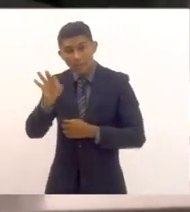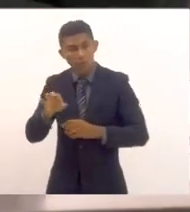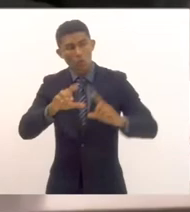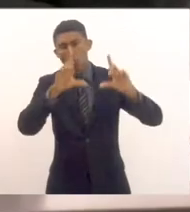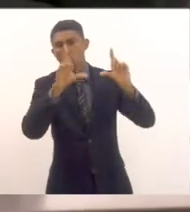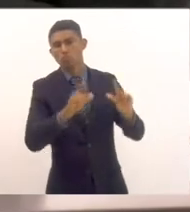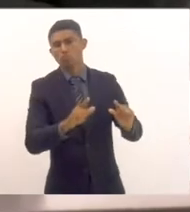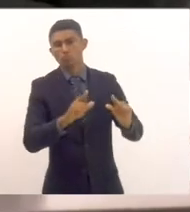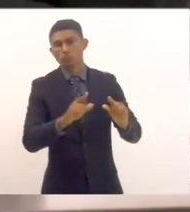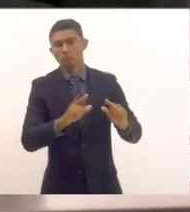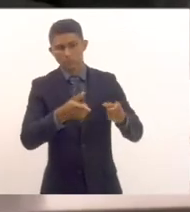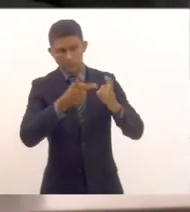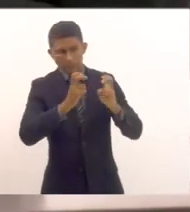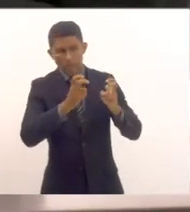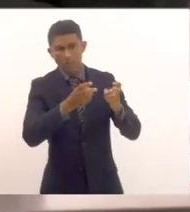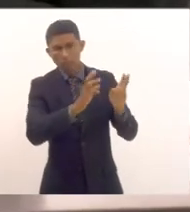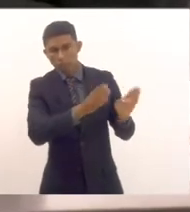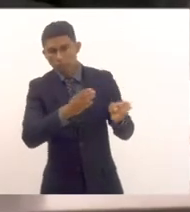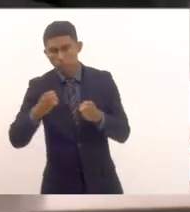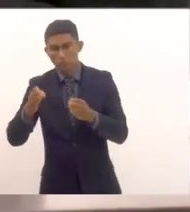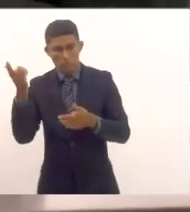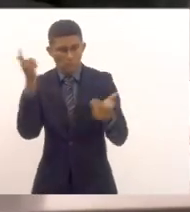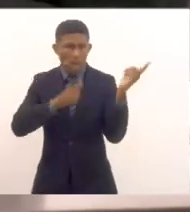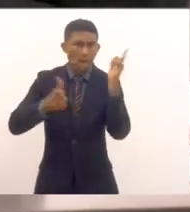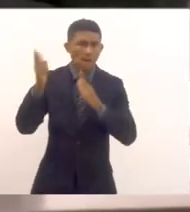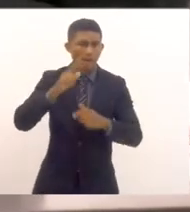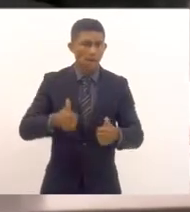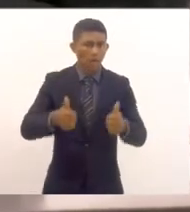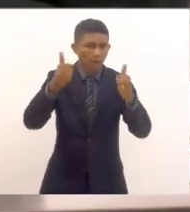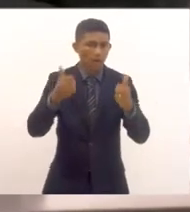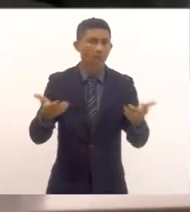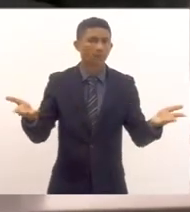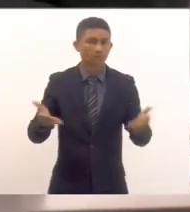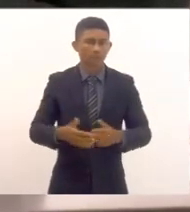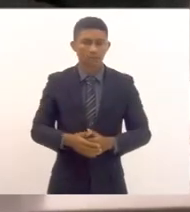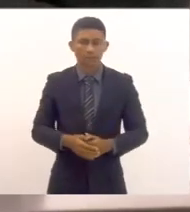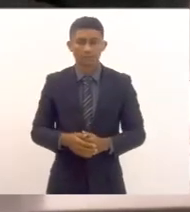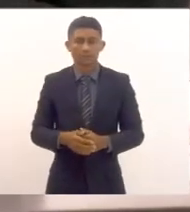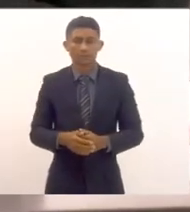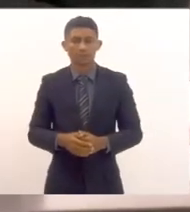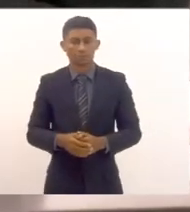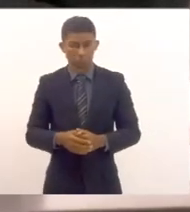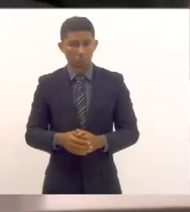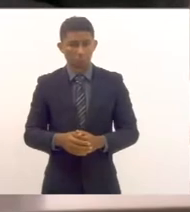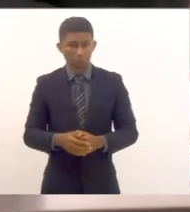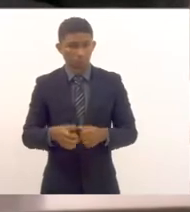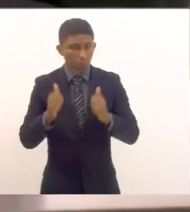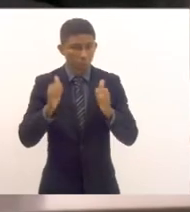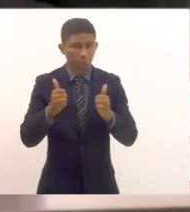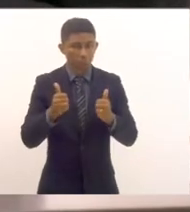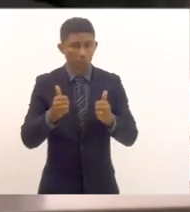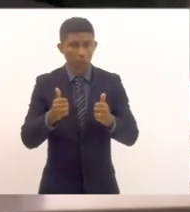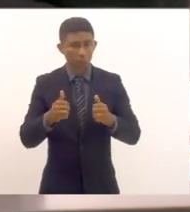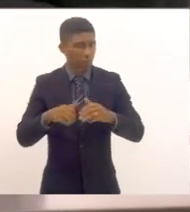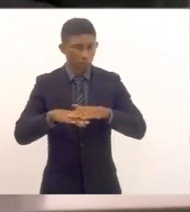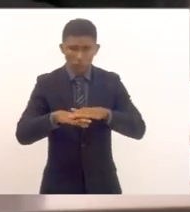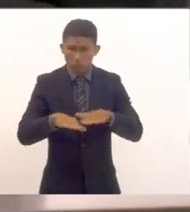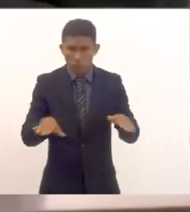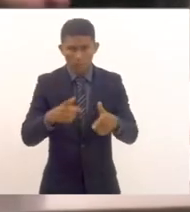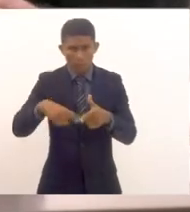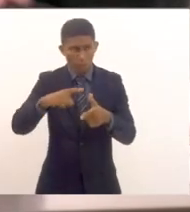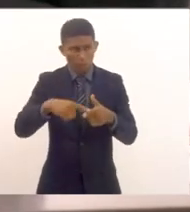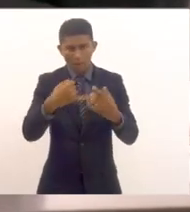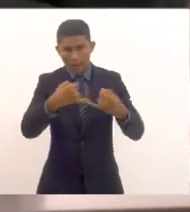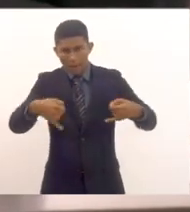da Super vermelha lá essa é minha um por derrogação será que vai ou será que é só isso que